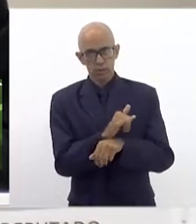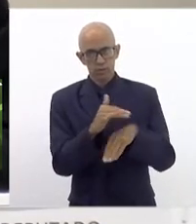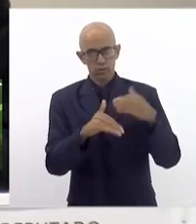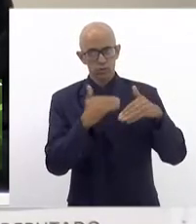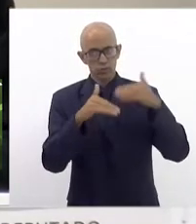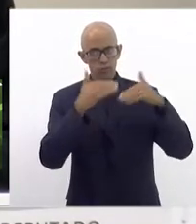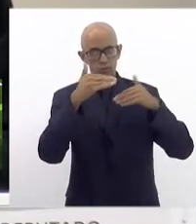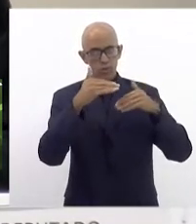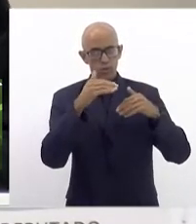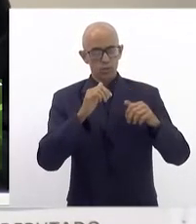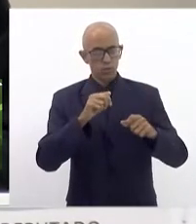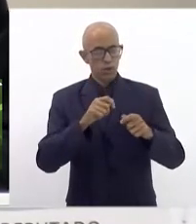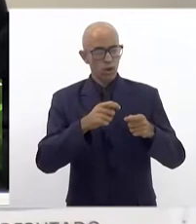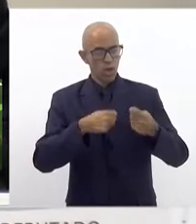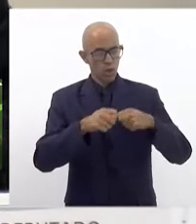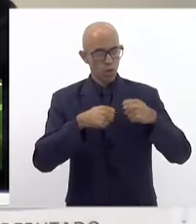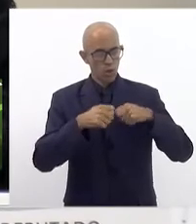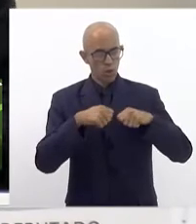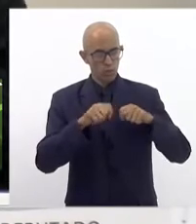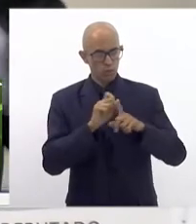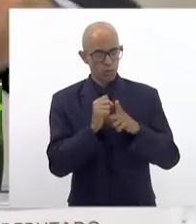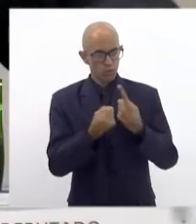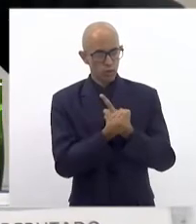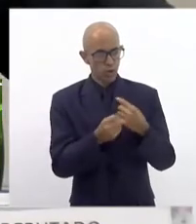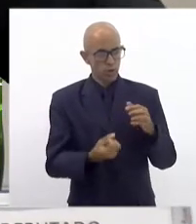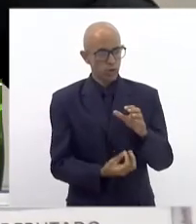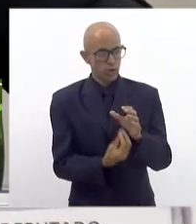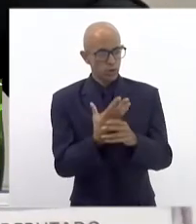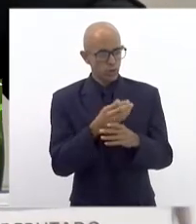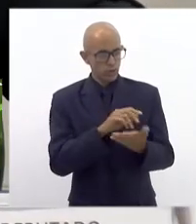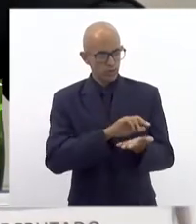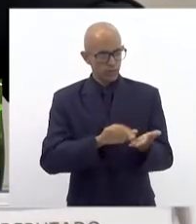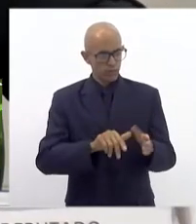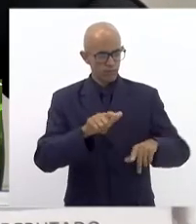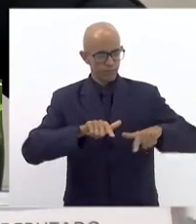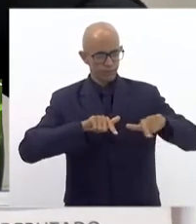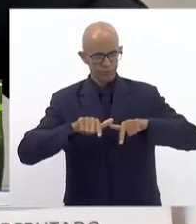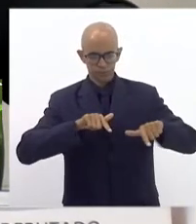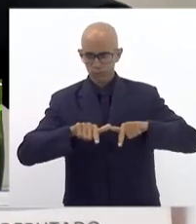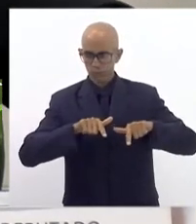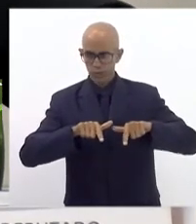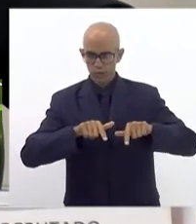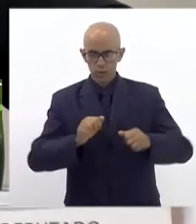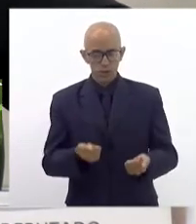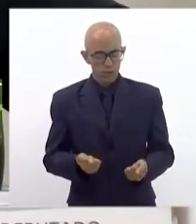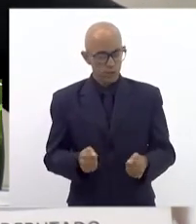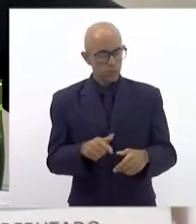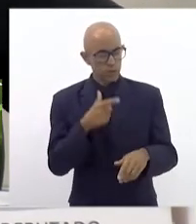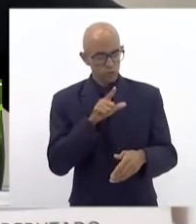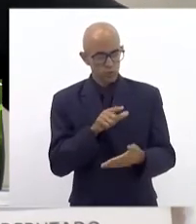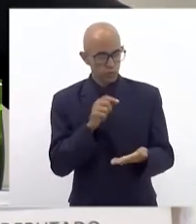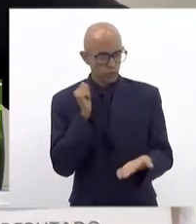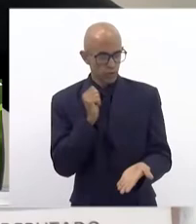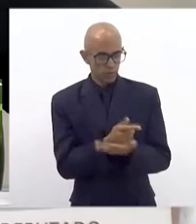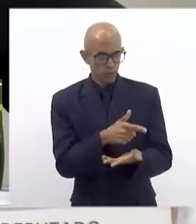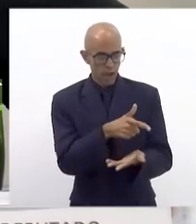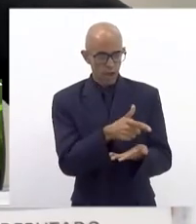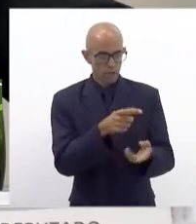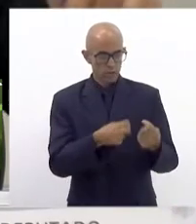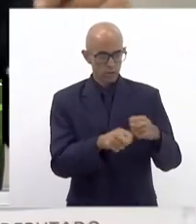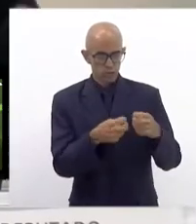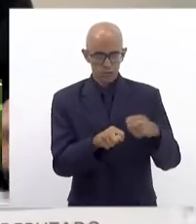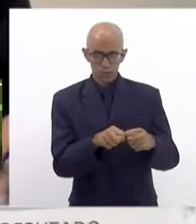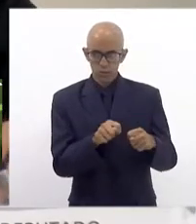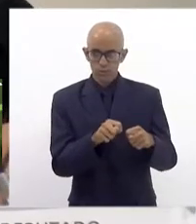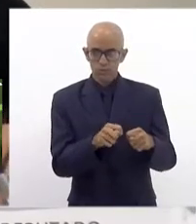que diversifique a nossa economia e seja capaz de gerar receitas novas e, com isso, custear as políticas que garantem direitos e